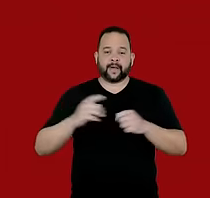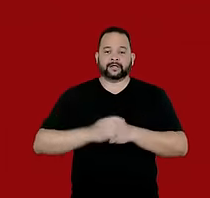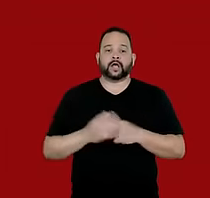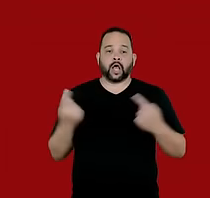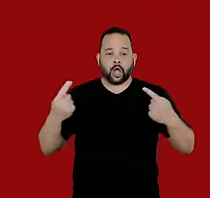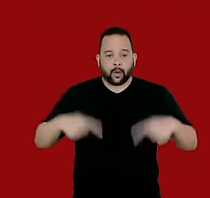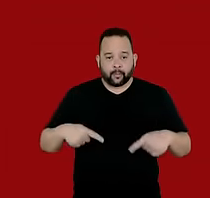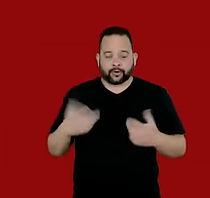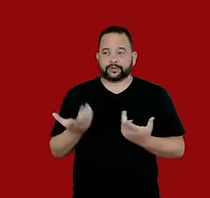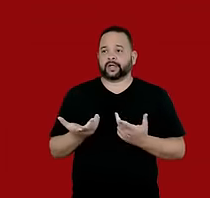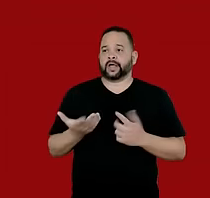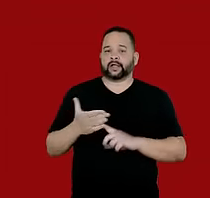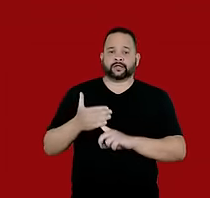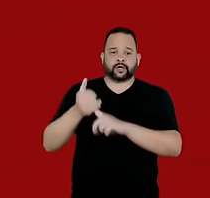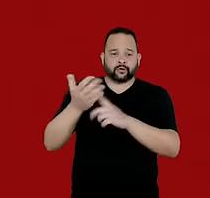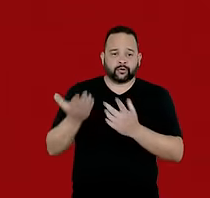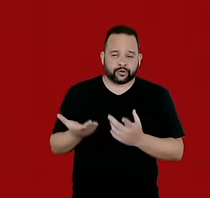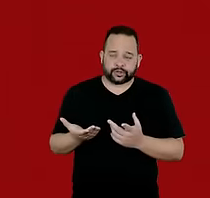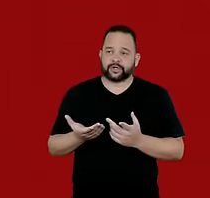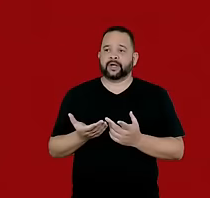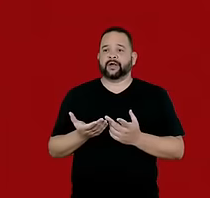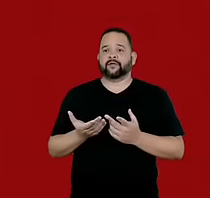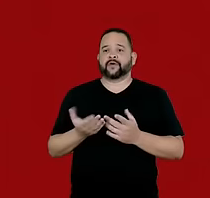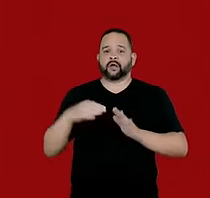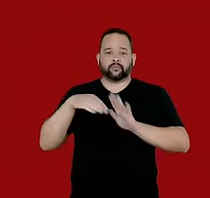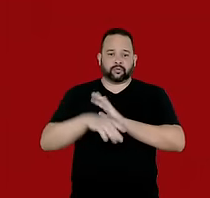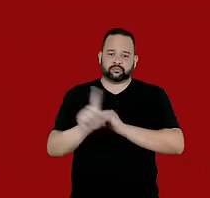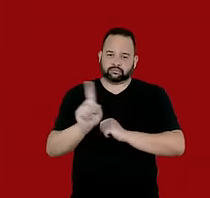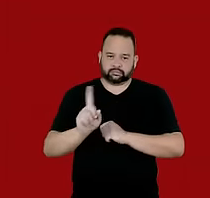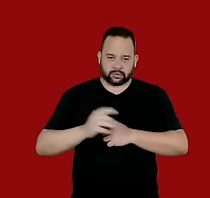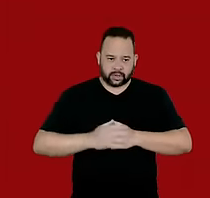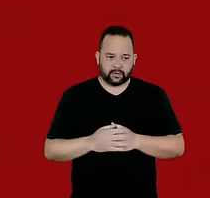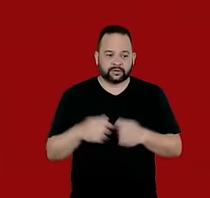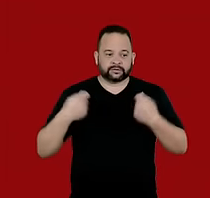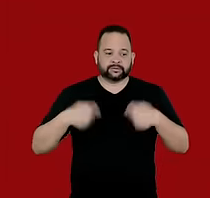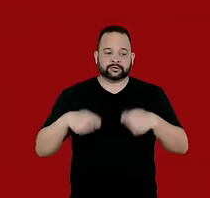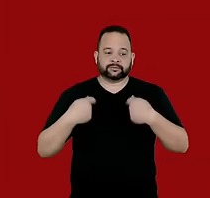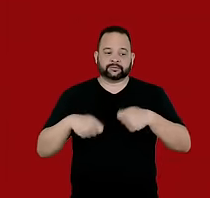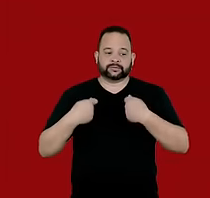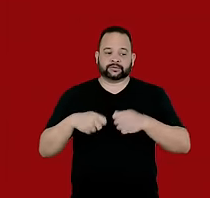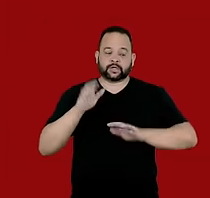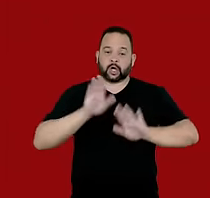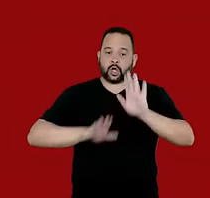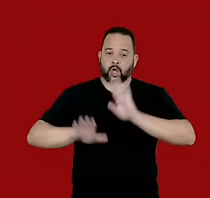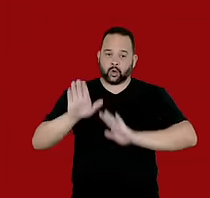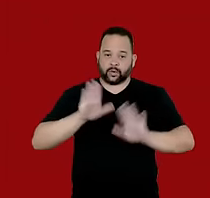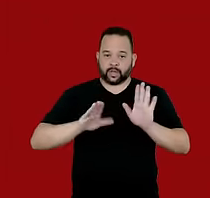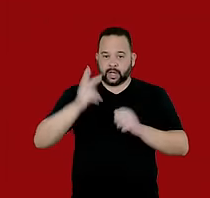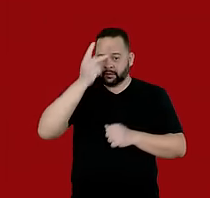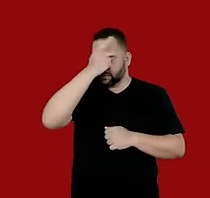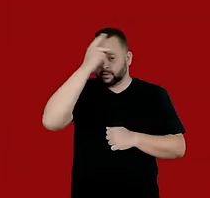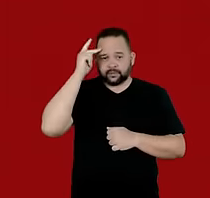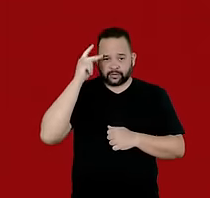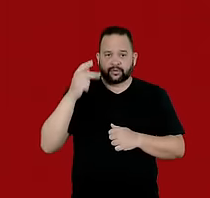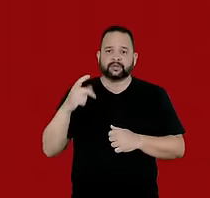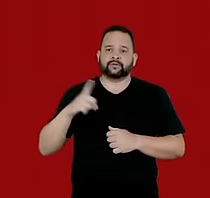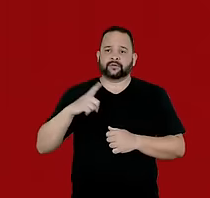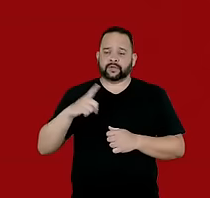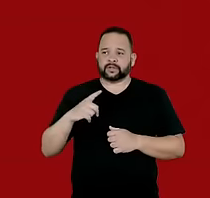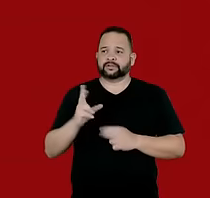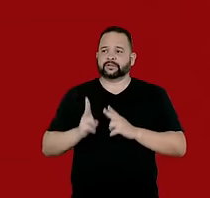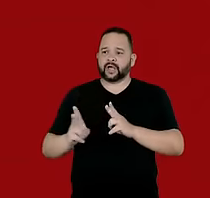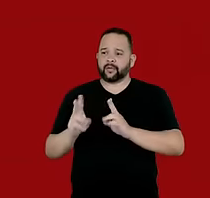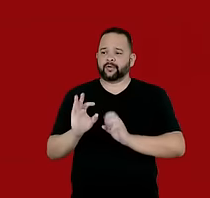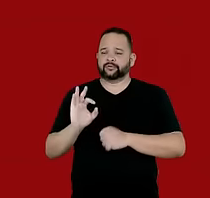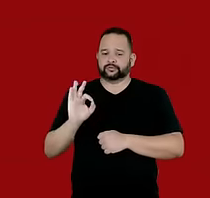grande correção é uma aposta agressiva também então tem que tomar cuidado eh as pessoas vão acabar tendo sempre um percentual lá para né vamos dizer uma